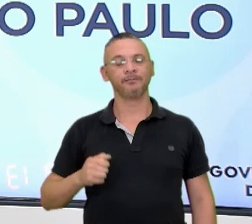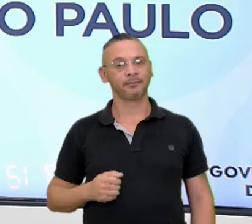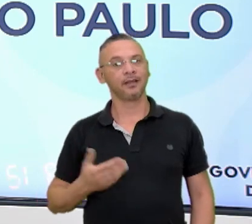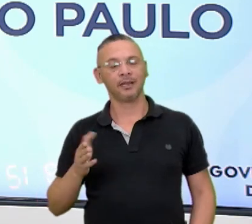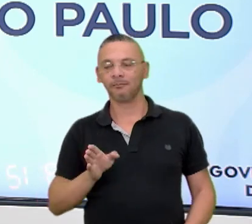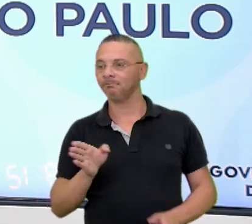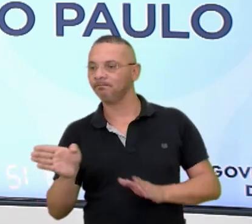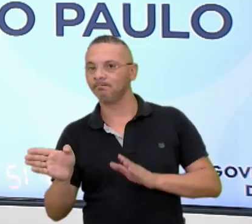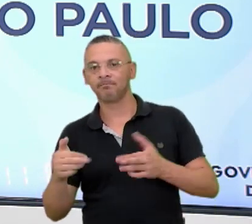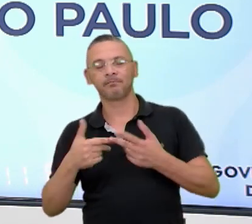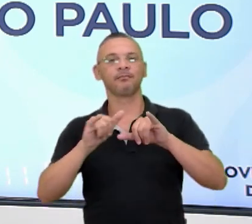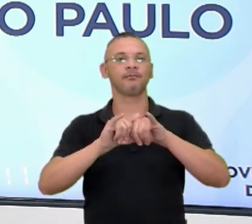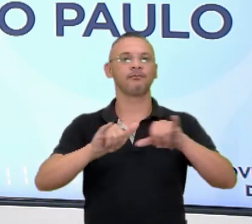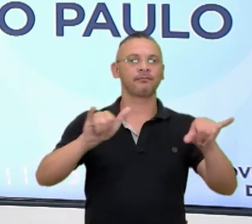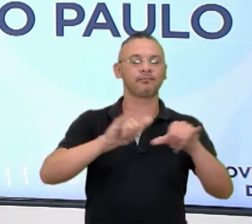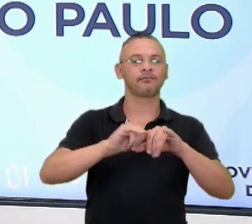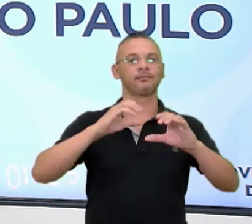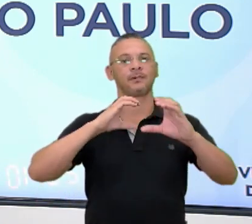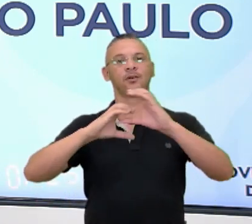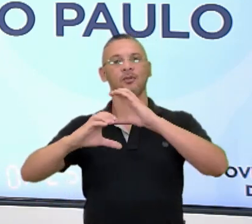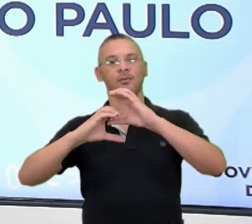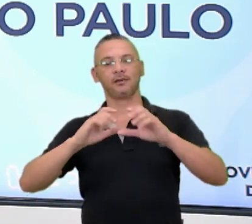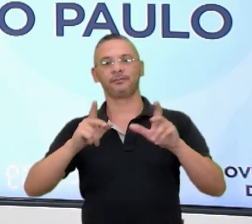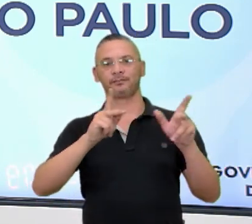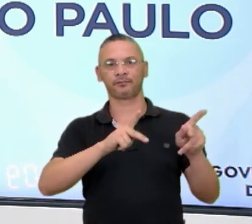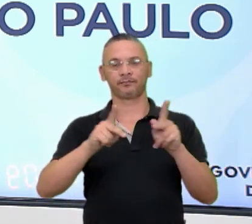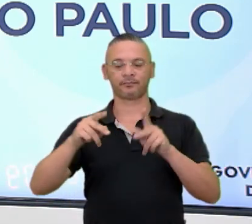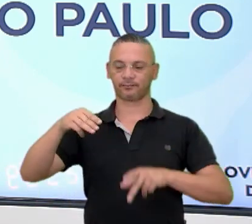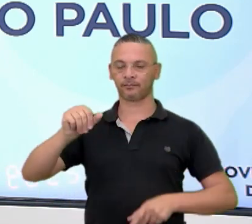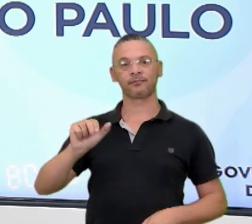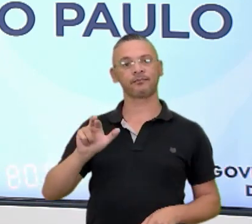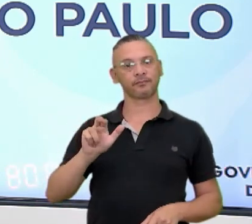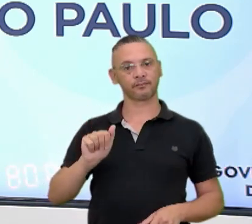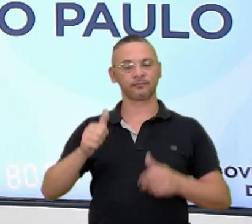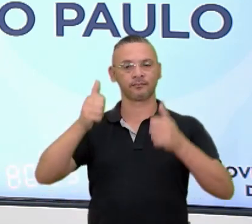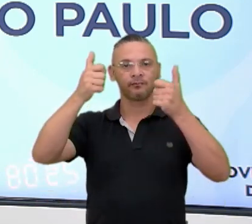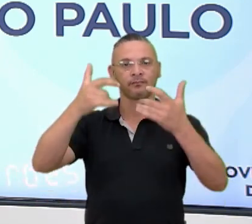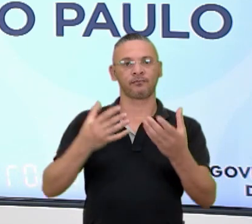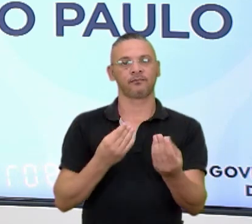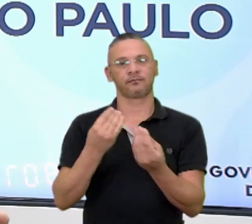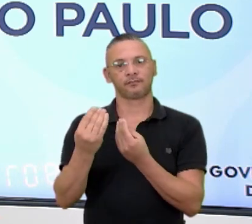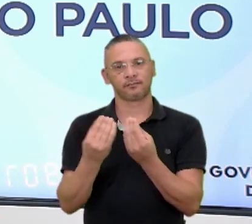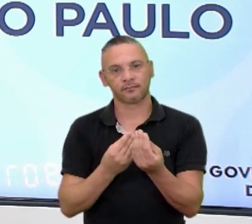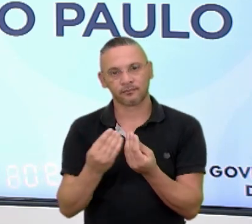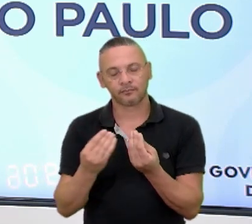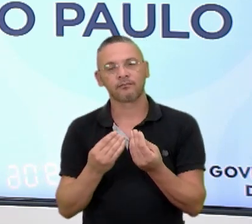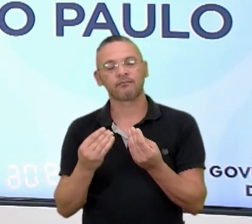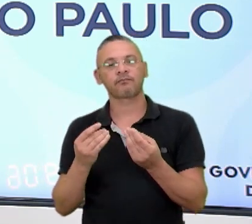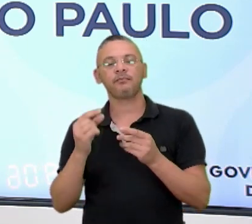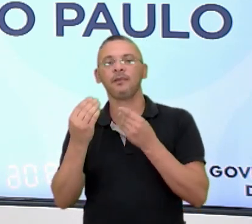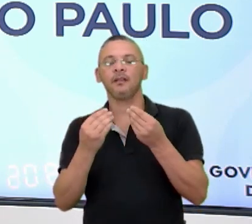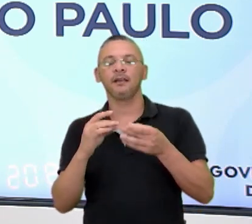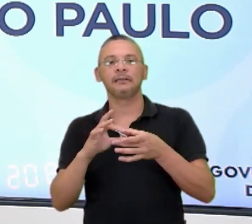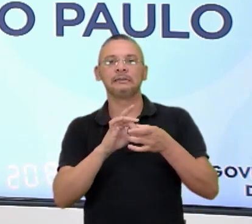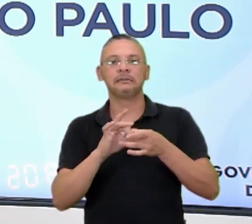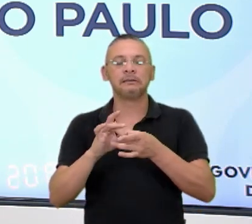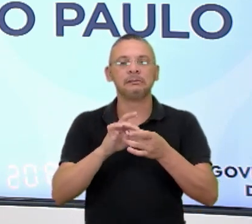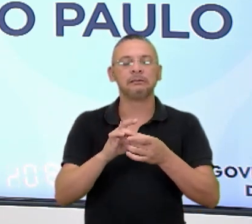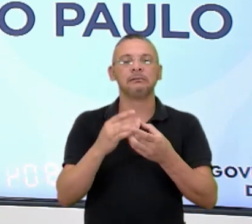Josério falando de publicidade, comunicação, a professora Mara falando de como funciona a questão da integração, como funciona a questão